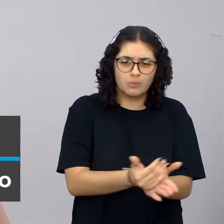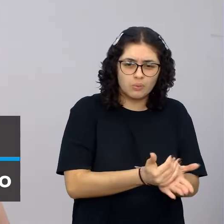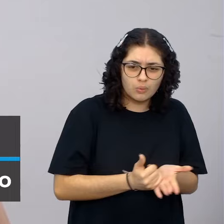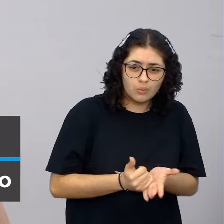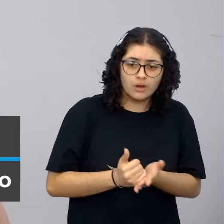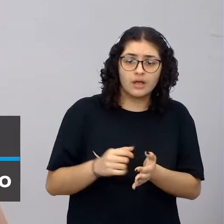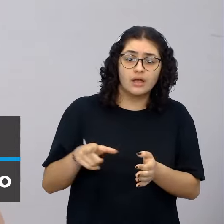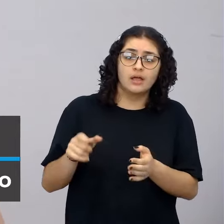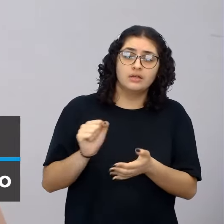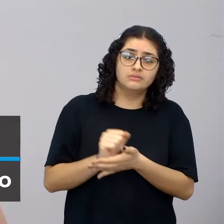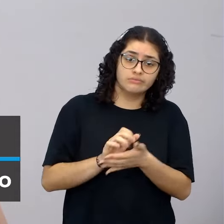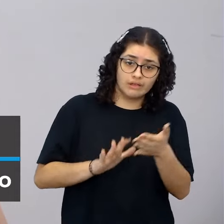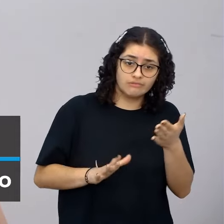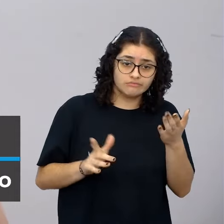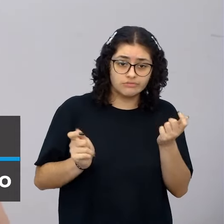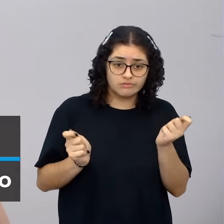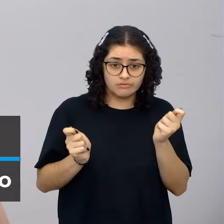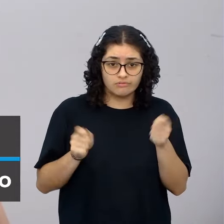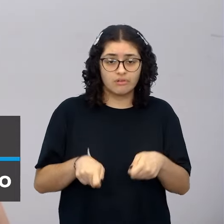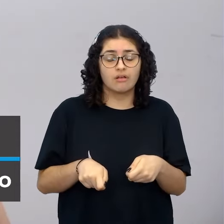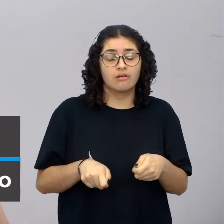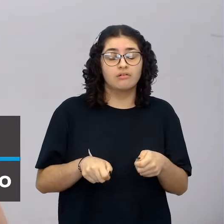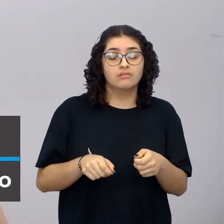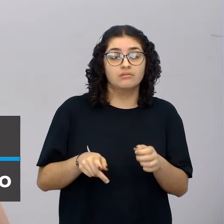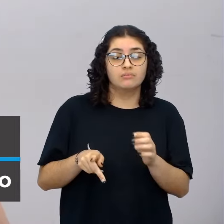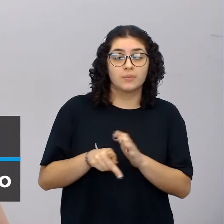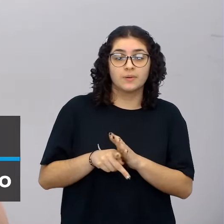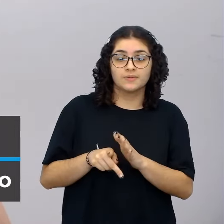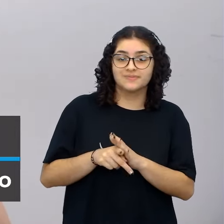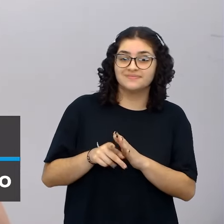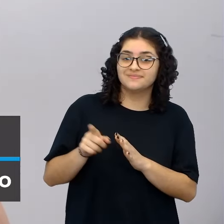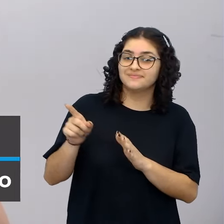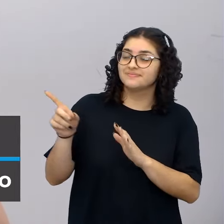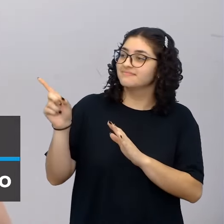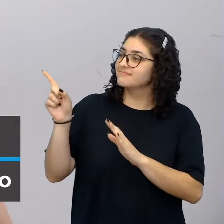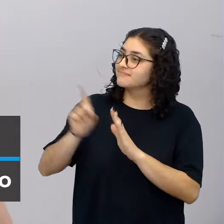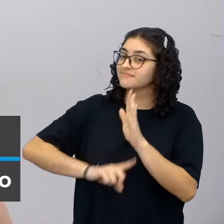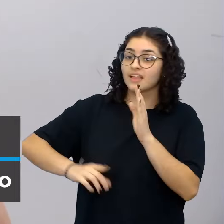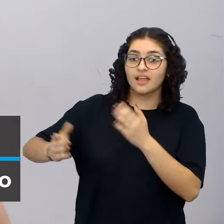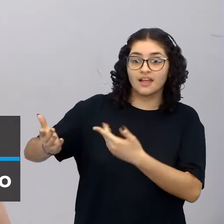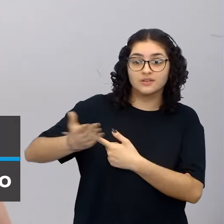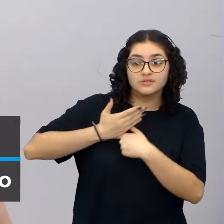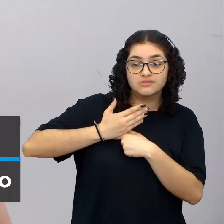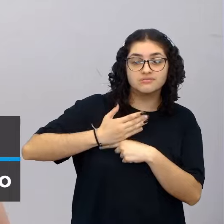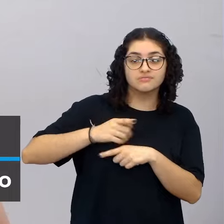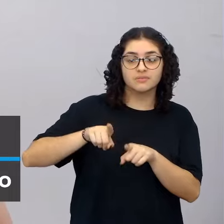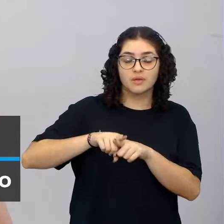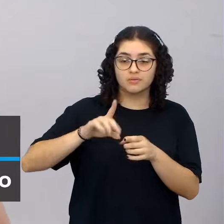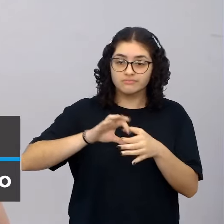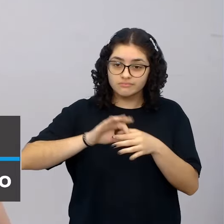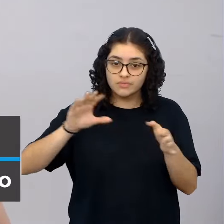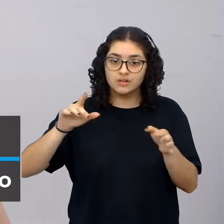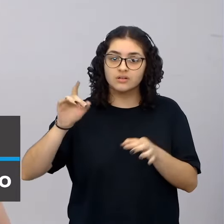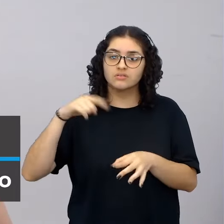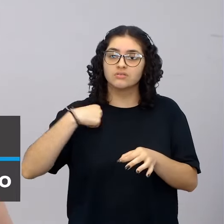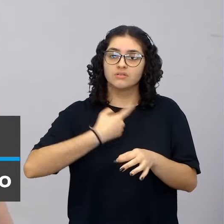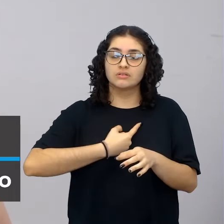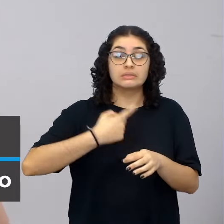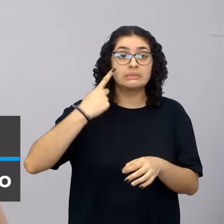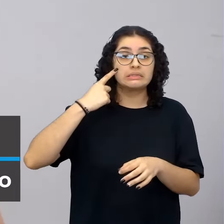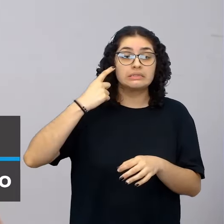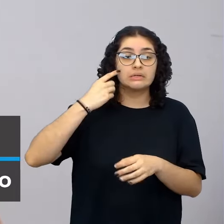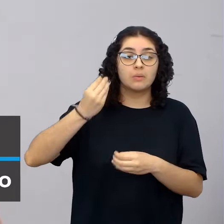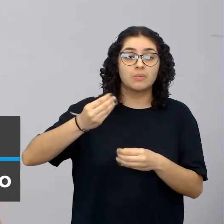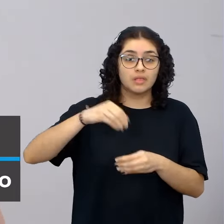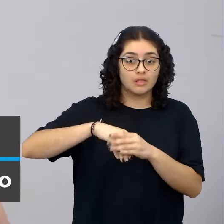atividades nós conseguimos direitos, né, com os parceiros, nos ajudaram. Outras a gente foi criando em cima, pensando